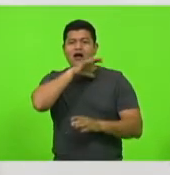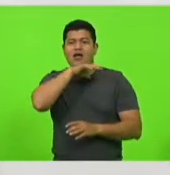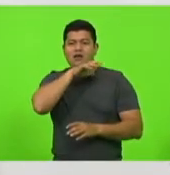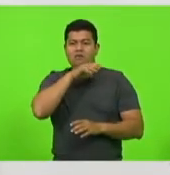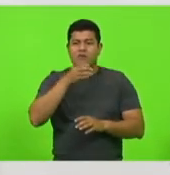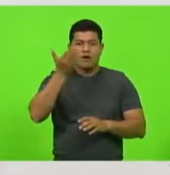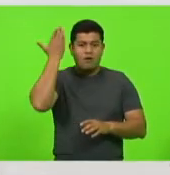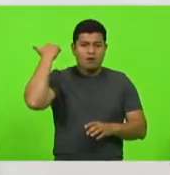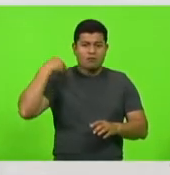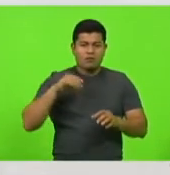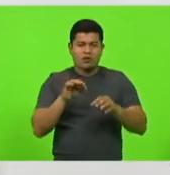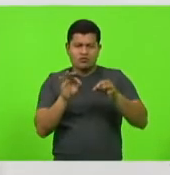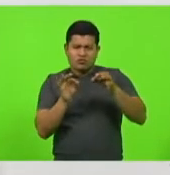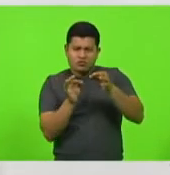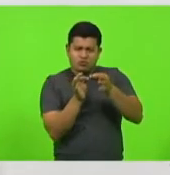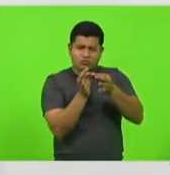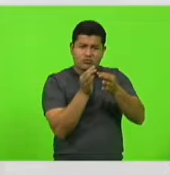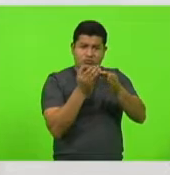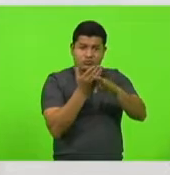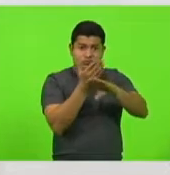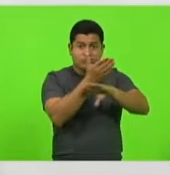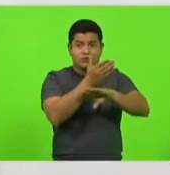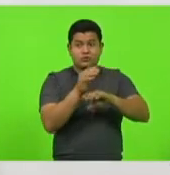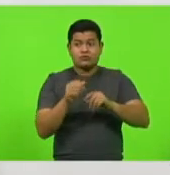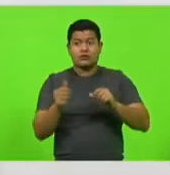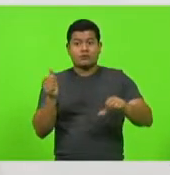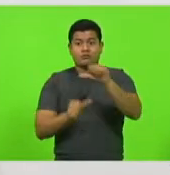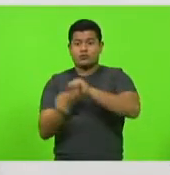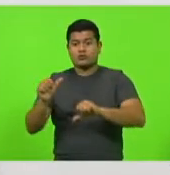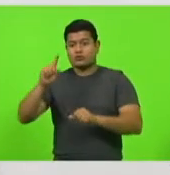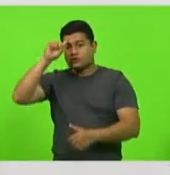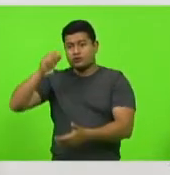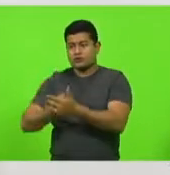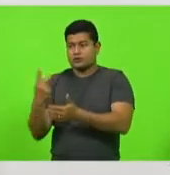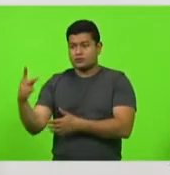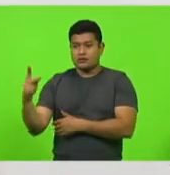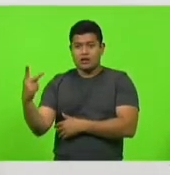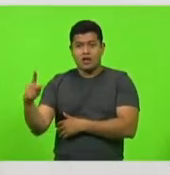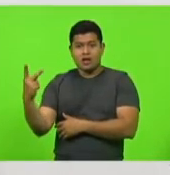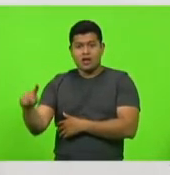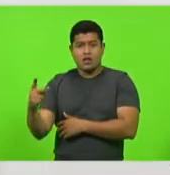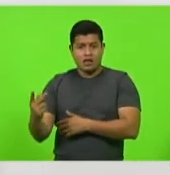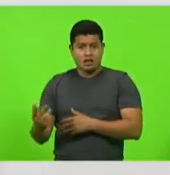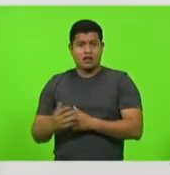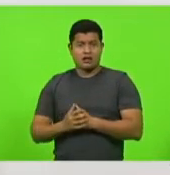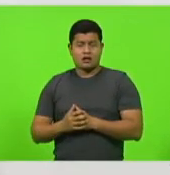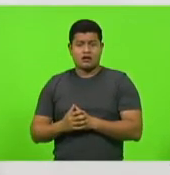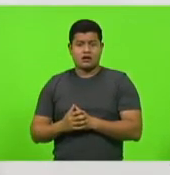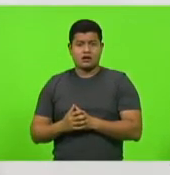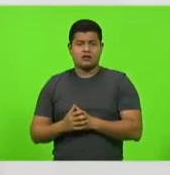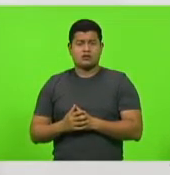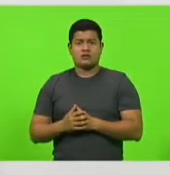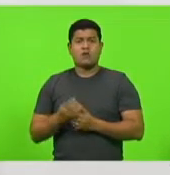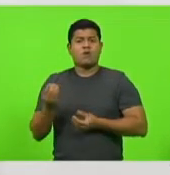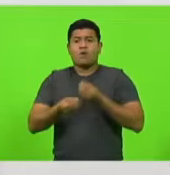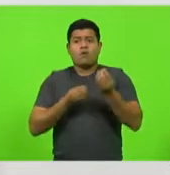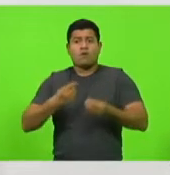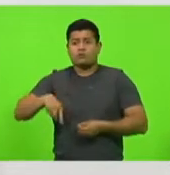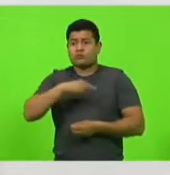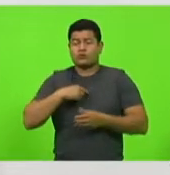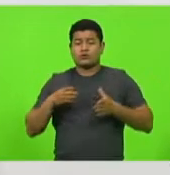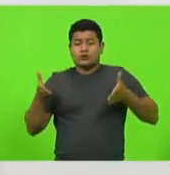mexer no despacho de alguém. Como é coisa, ou como as coisas ficaram assim, não dá para